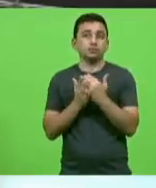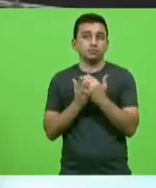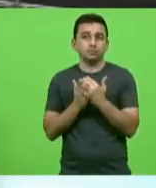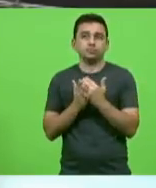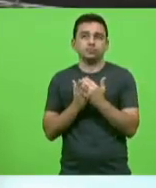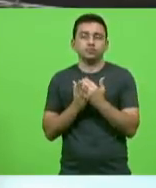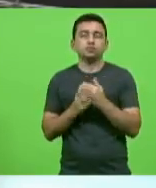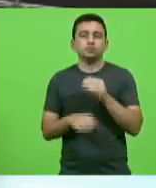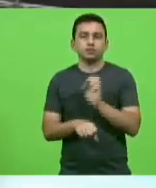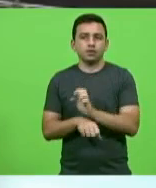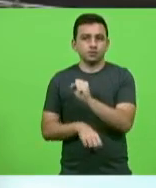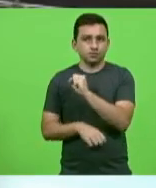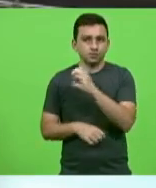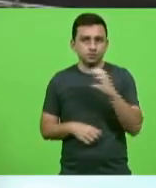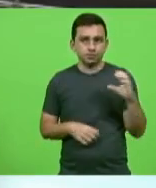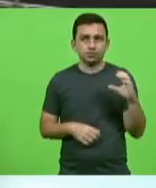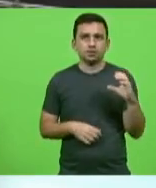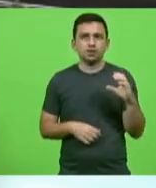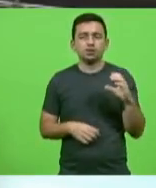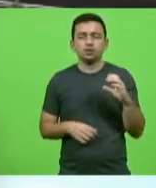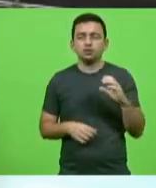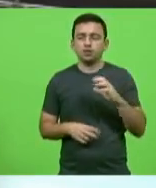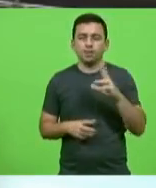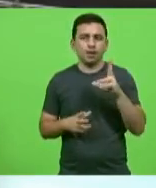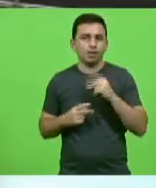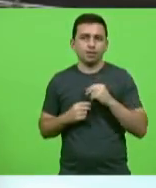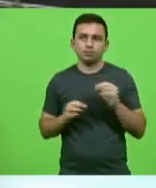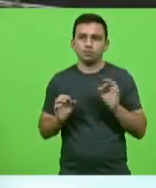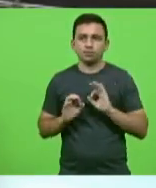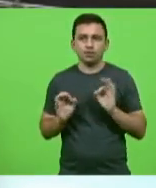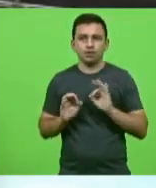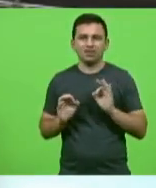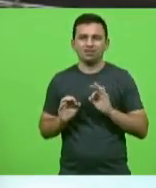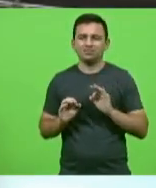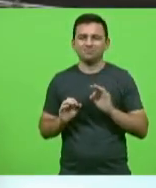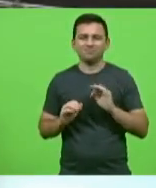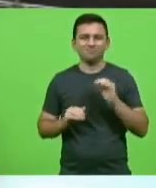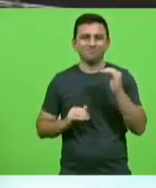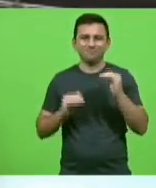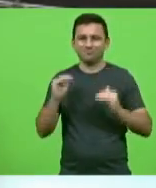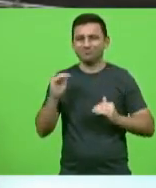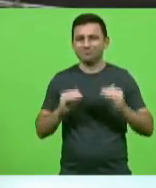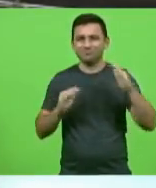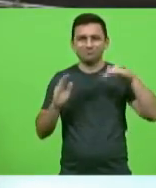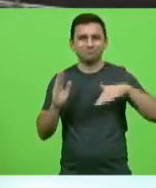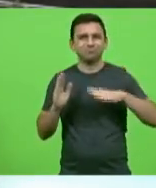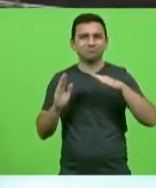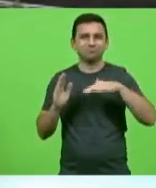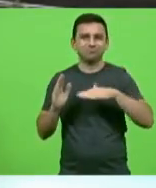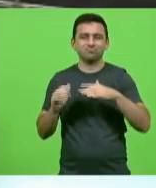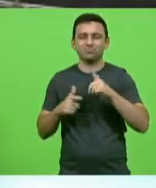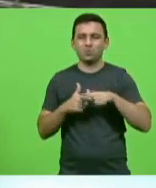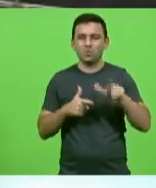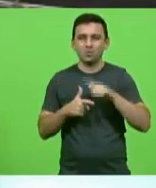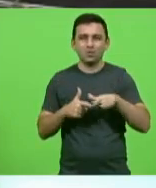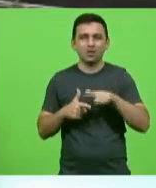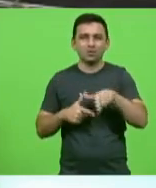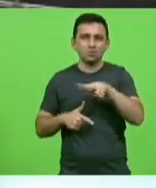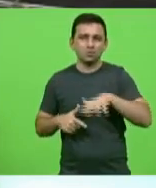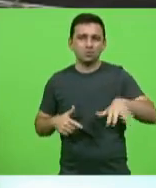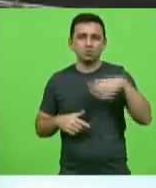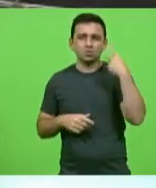o Estado de Santa Catarina não merece conviver mais estabilidade política já exaustivamente